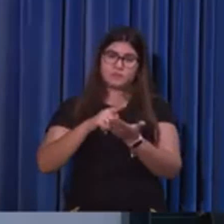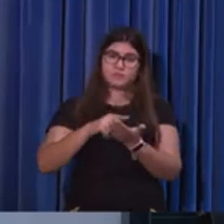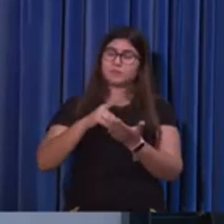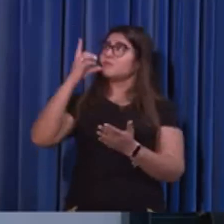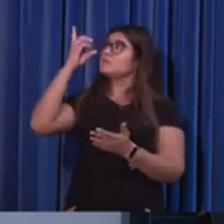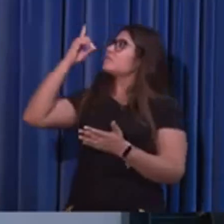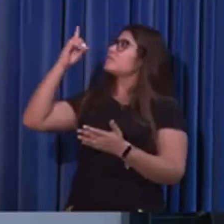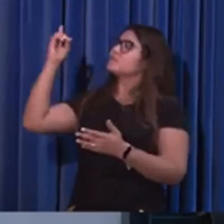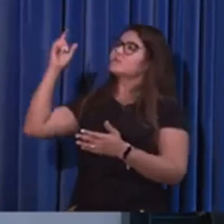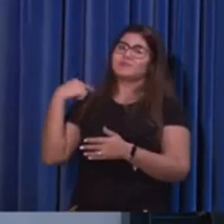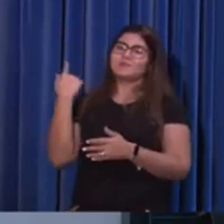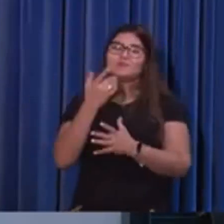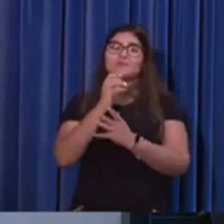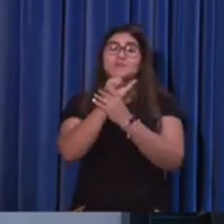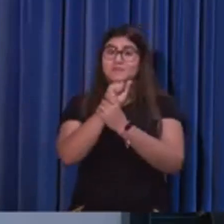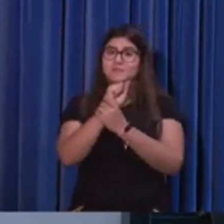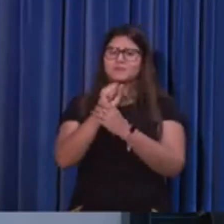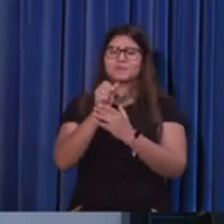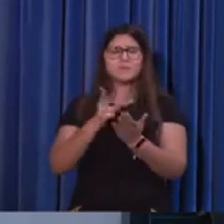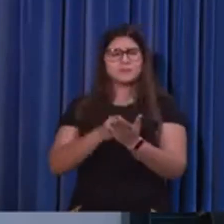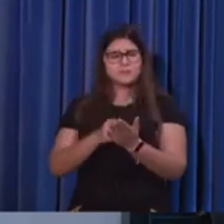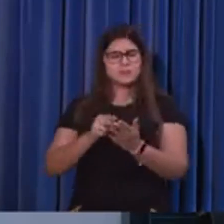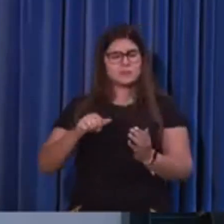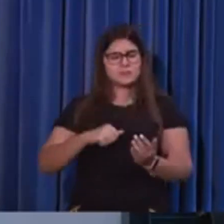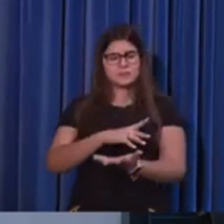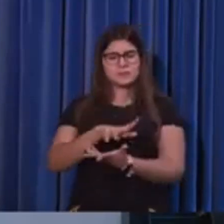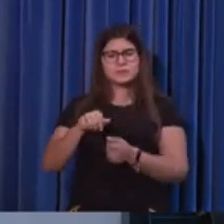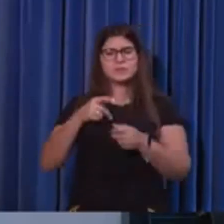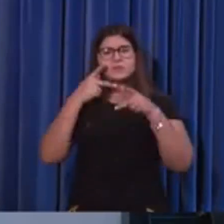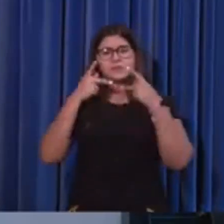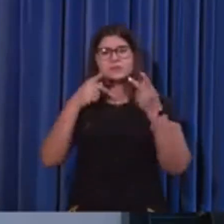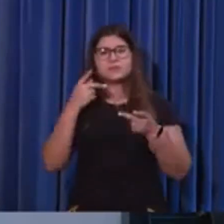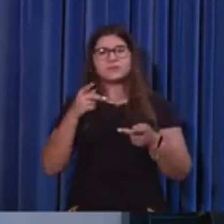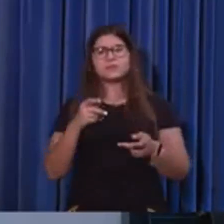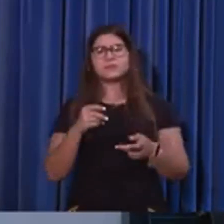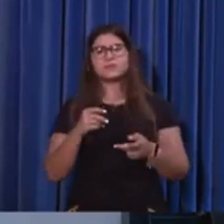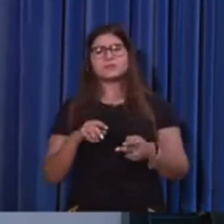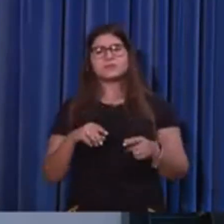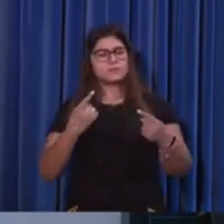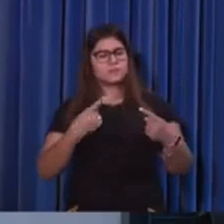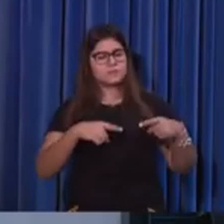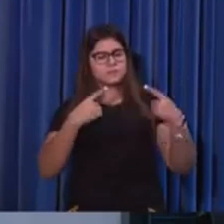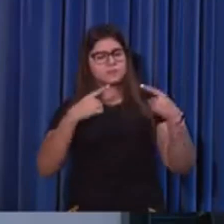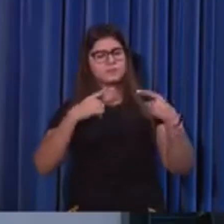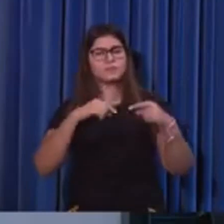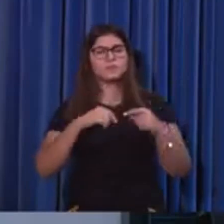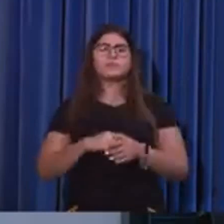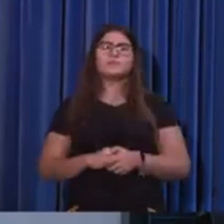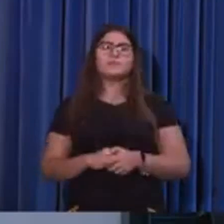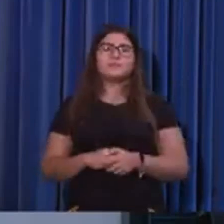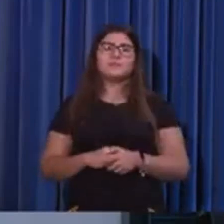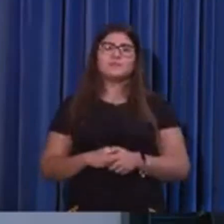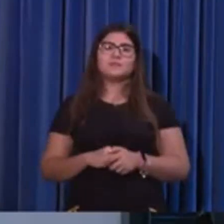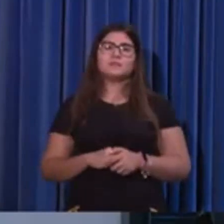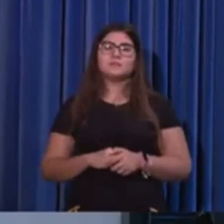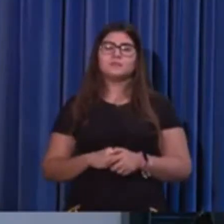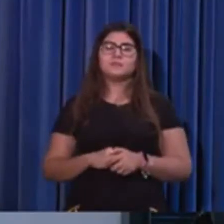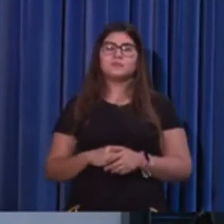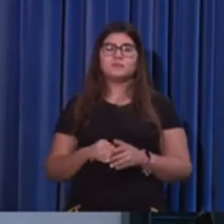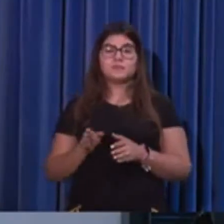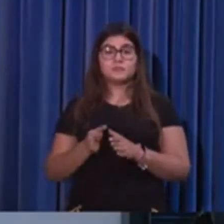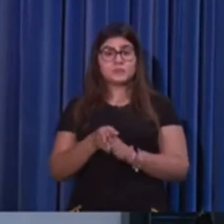seguros, mesmo que o mundo diga o contrário. Um conceito, por exemplo, que era reconhecido